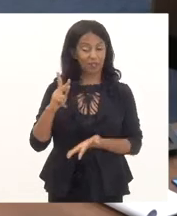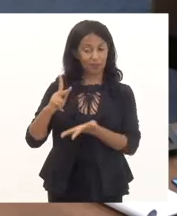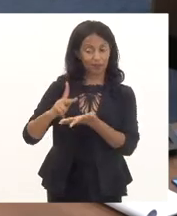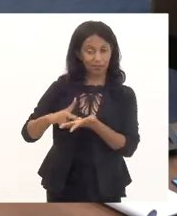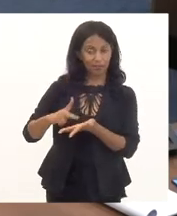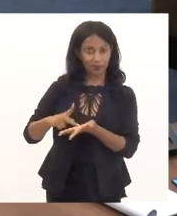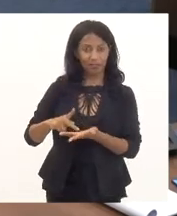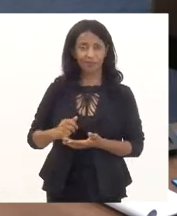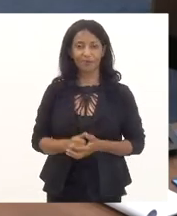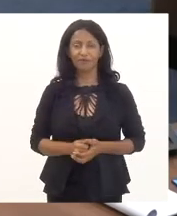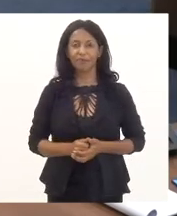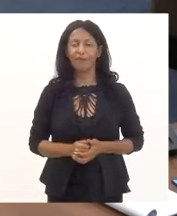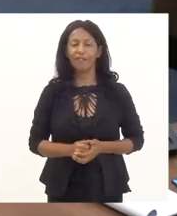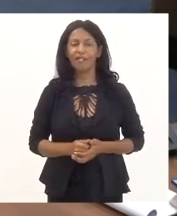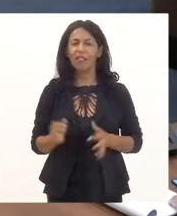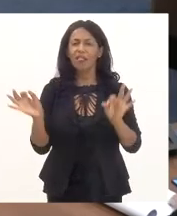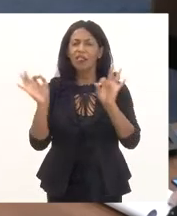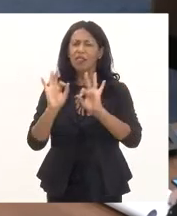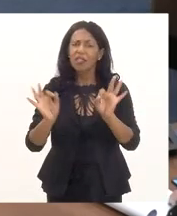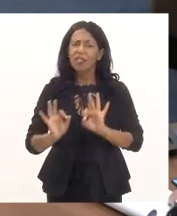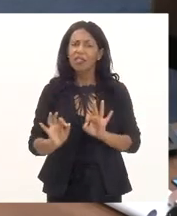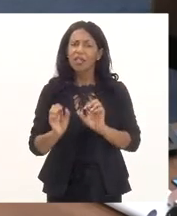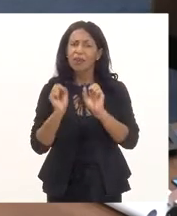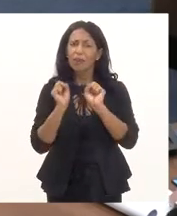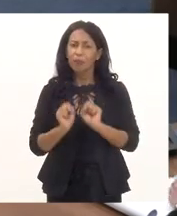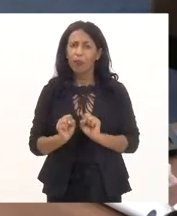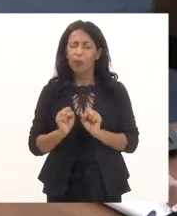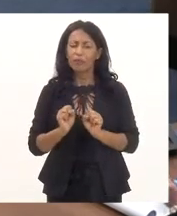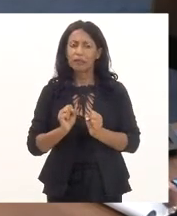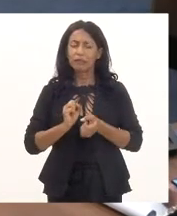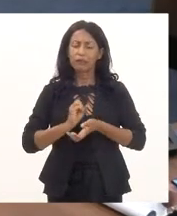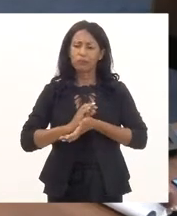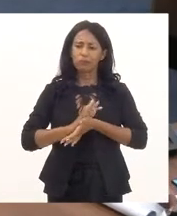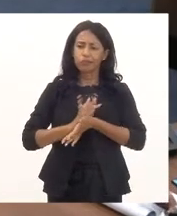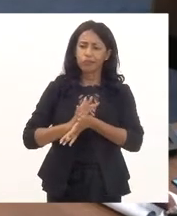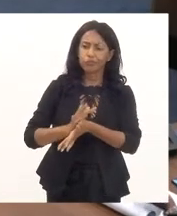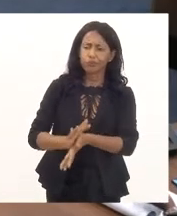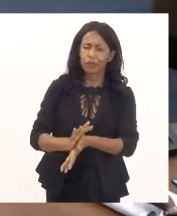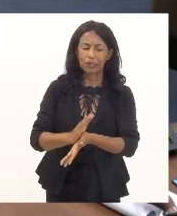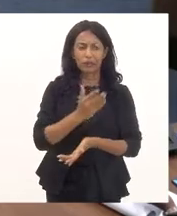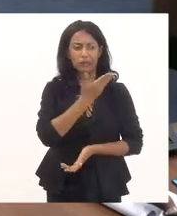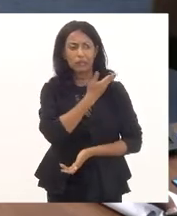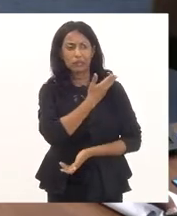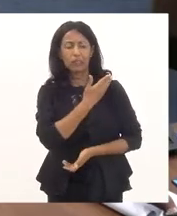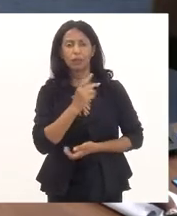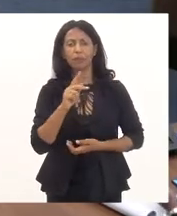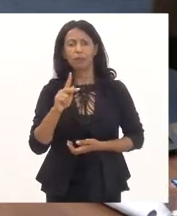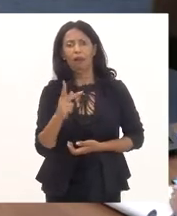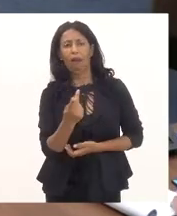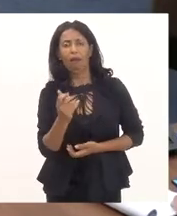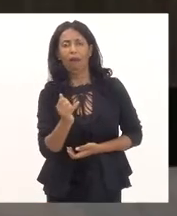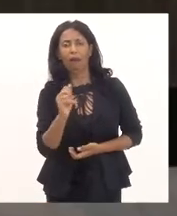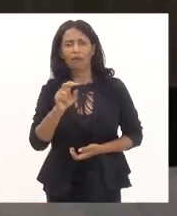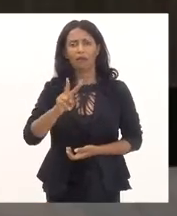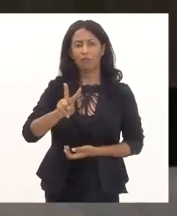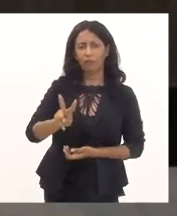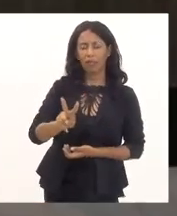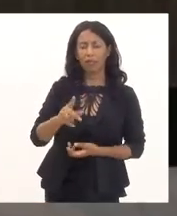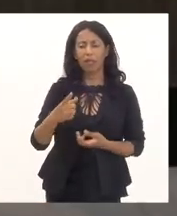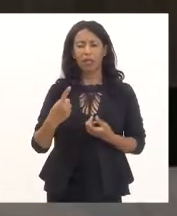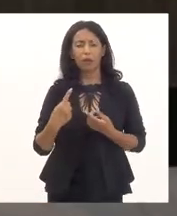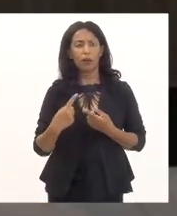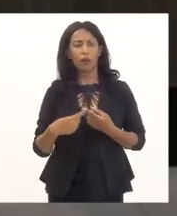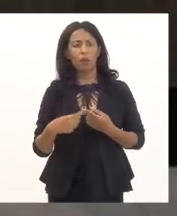fato, verdadeiramente ninguém pode ser discriminado por ter HIV, ninguém pode ser discriminado por